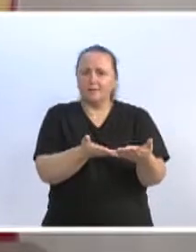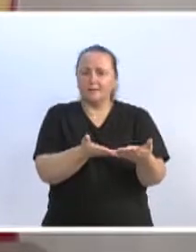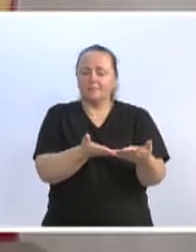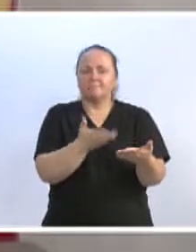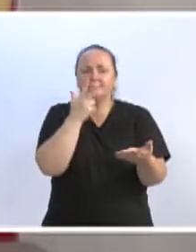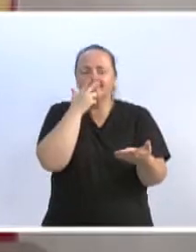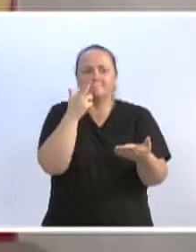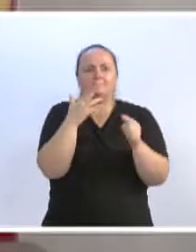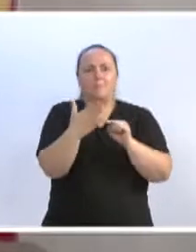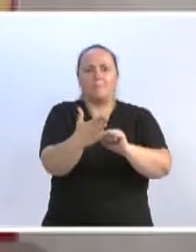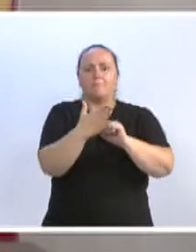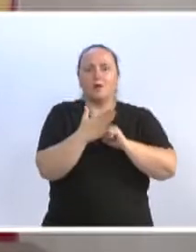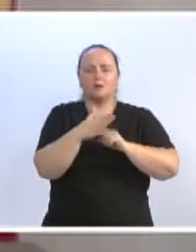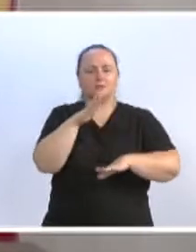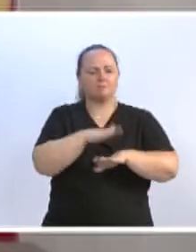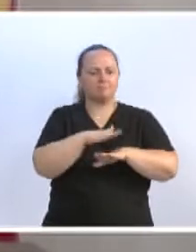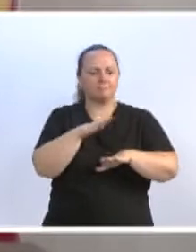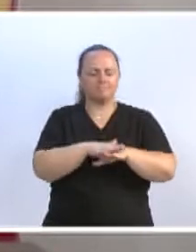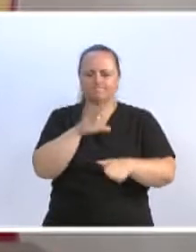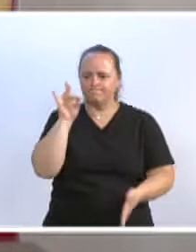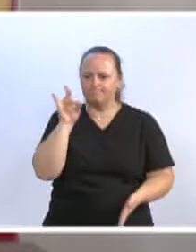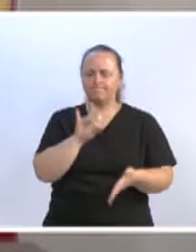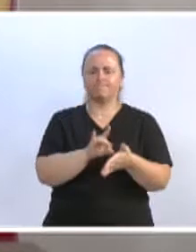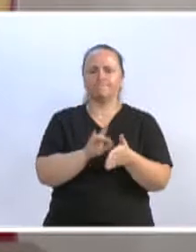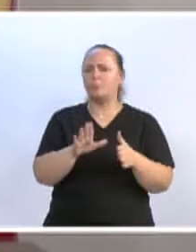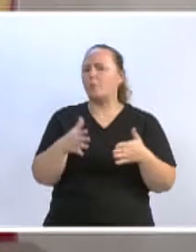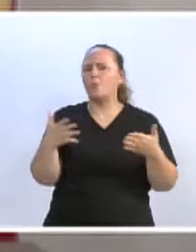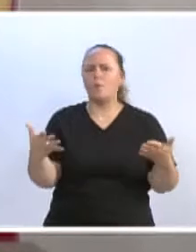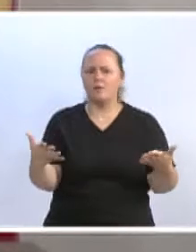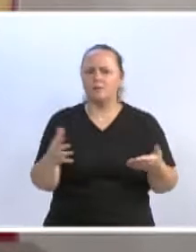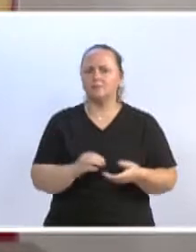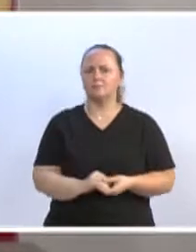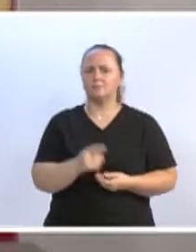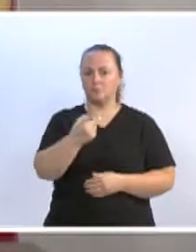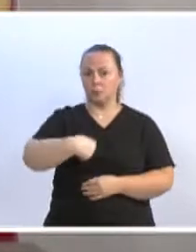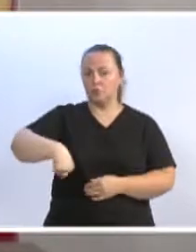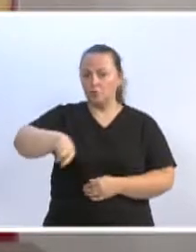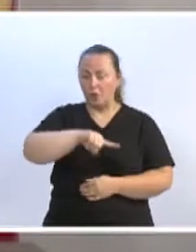surte efeito na nossa vida, não a partir do momento em que a gente a submete